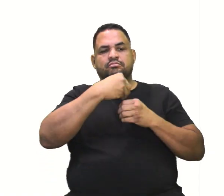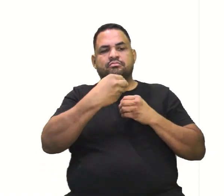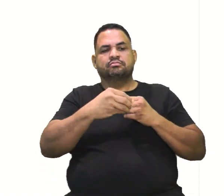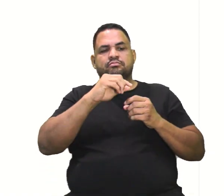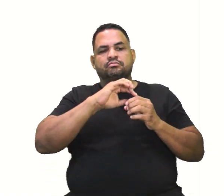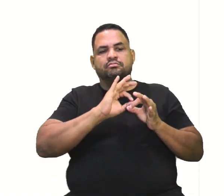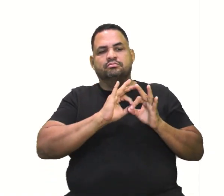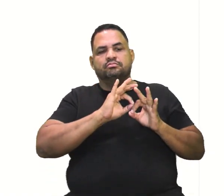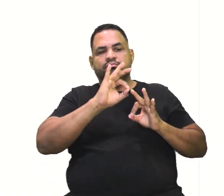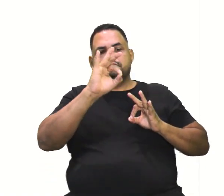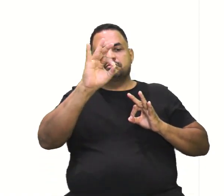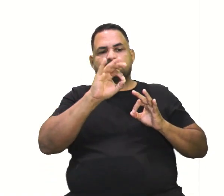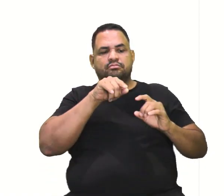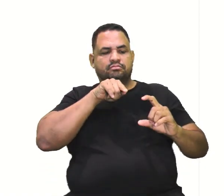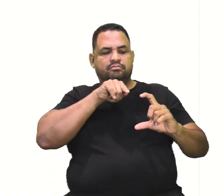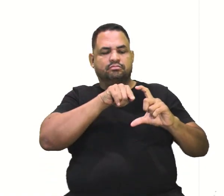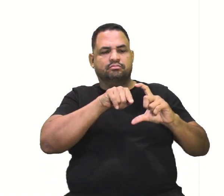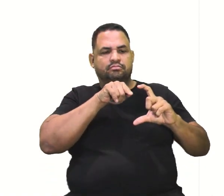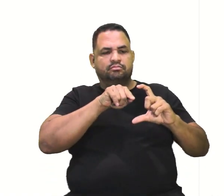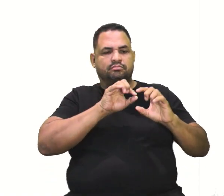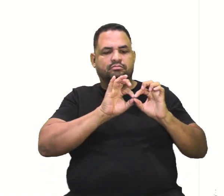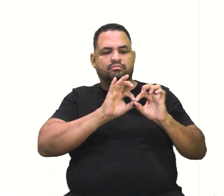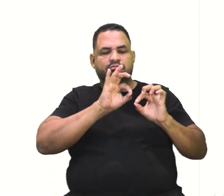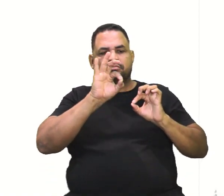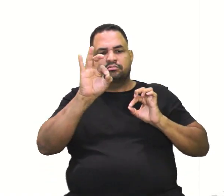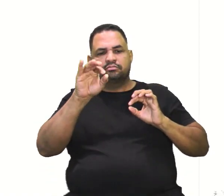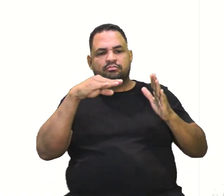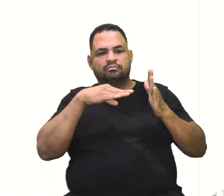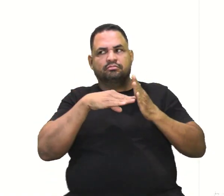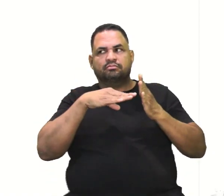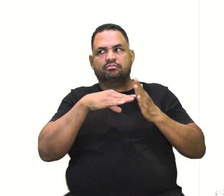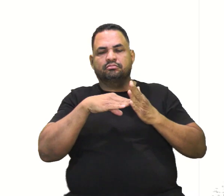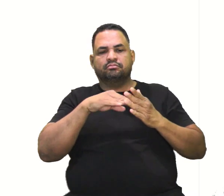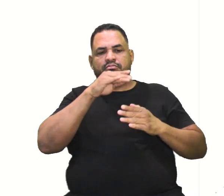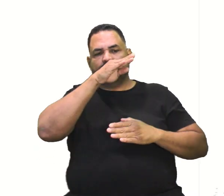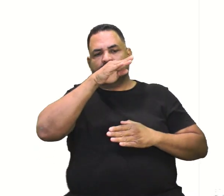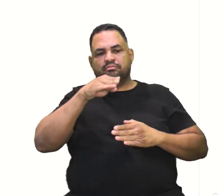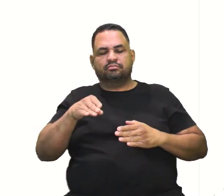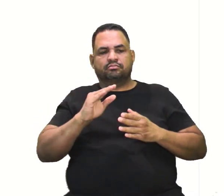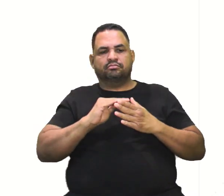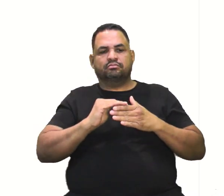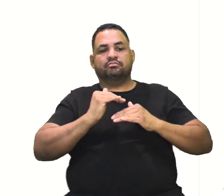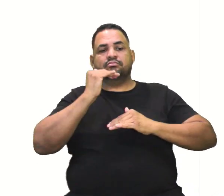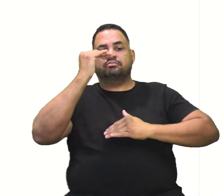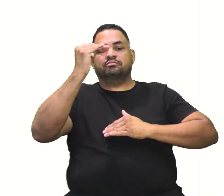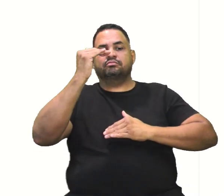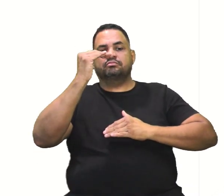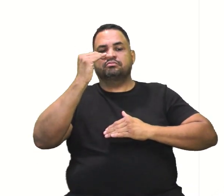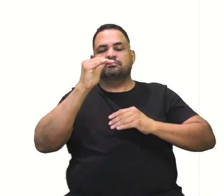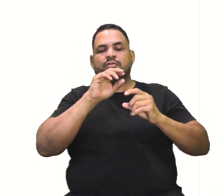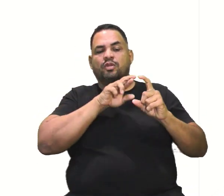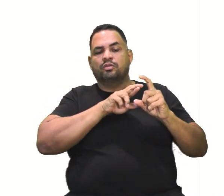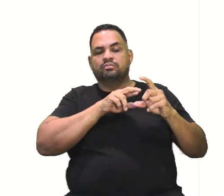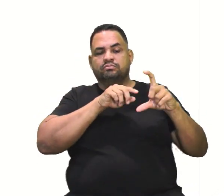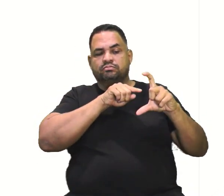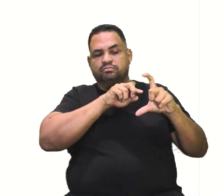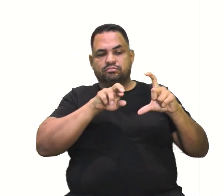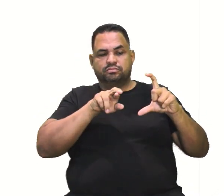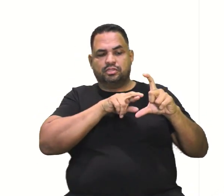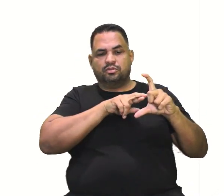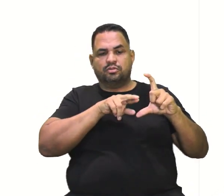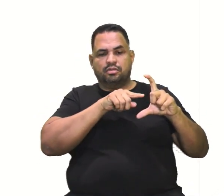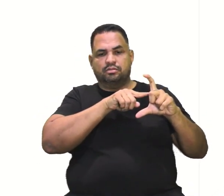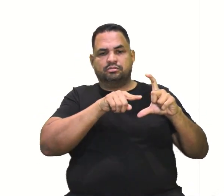a distância do centro da circunferência até a reta é maior do que o nosso raio da